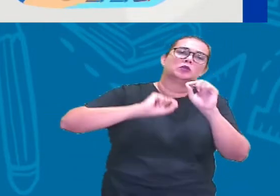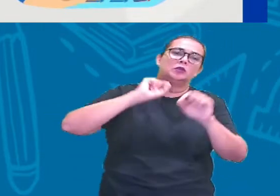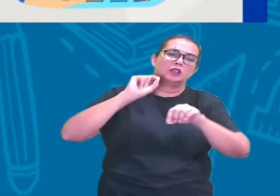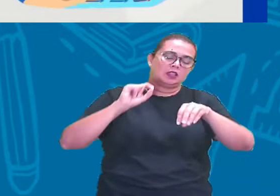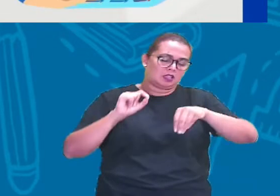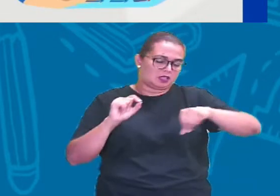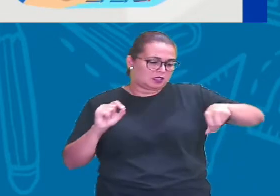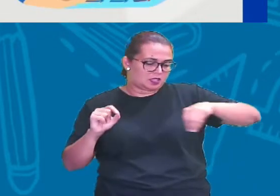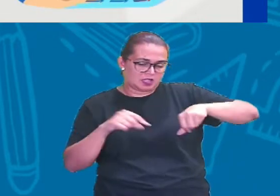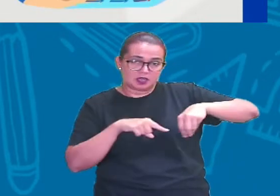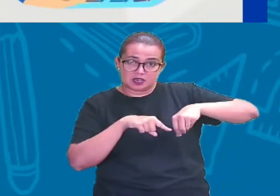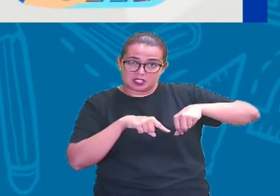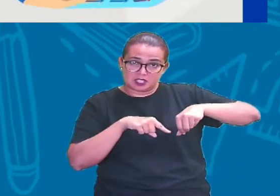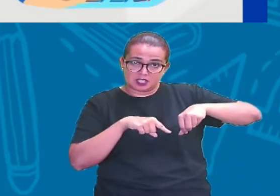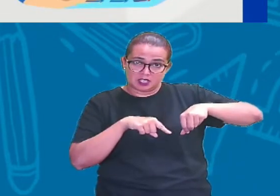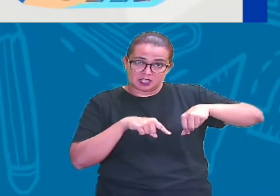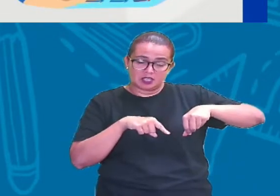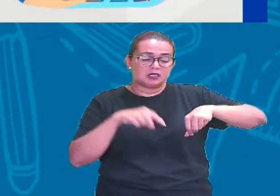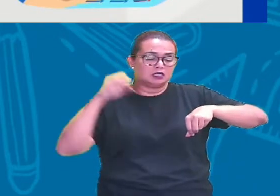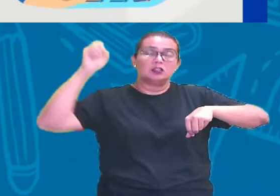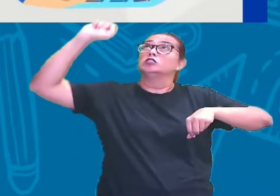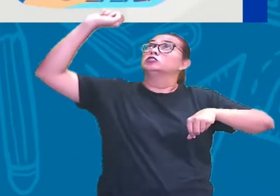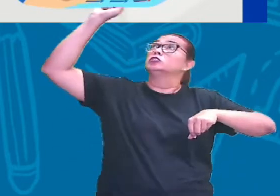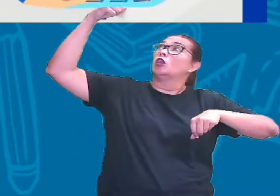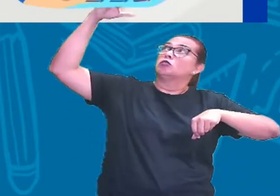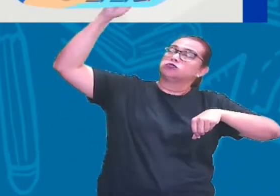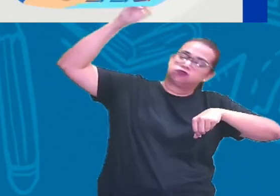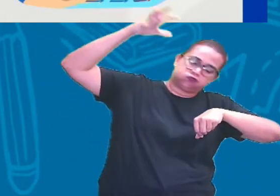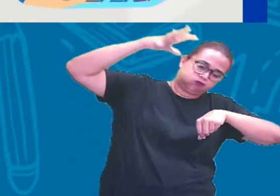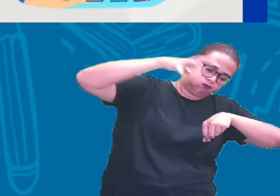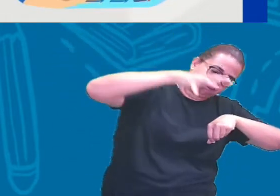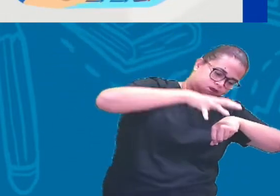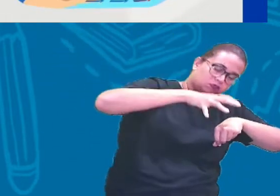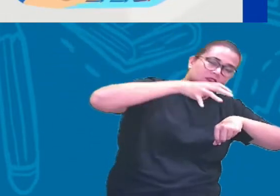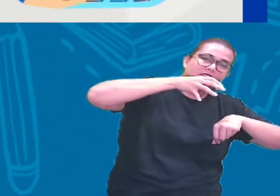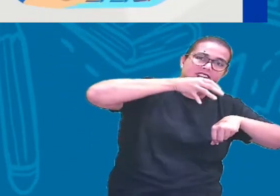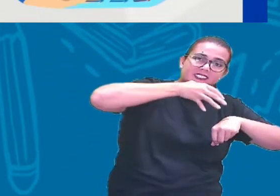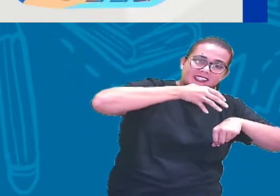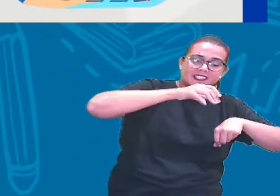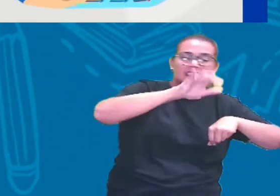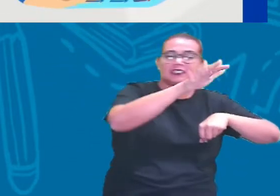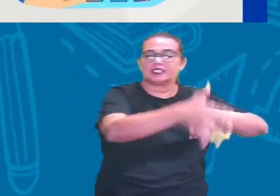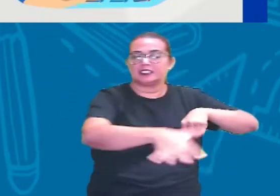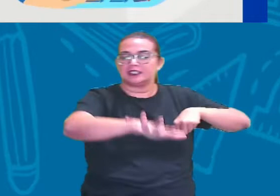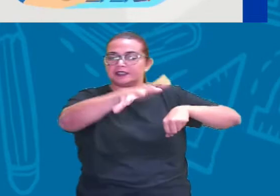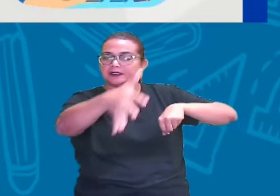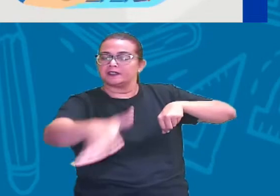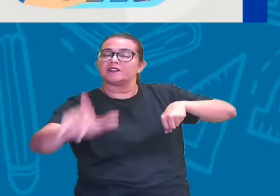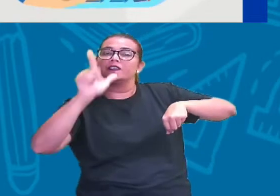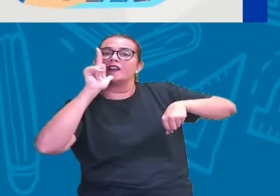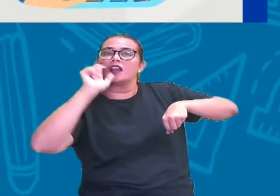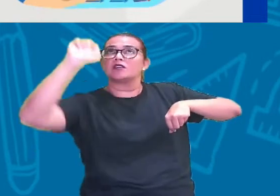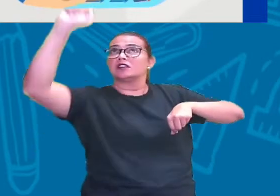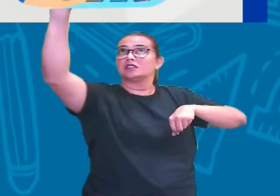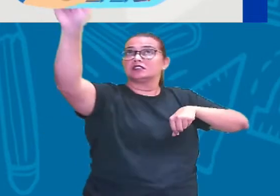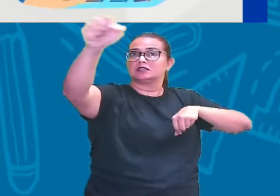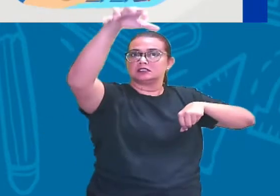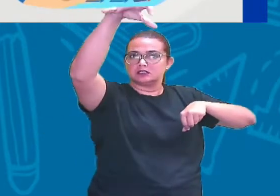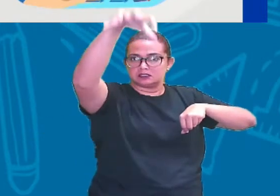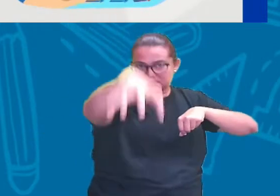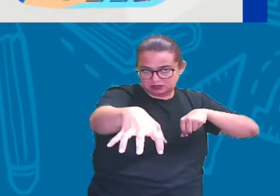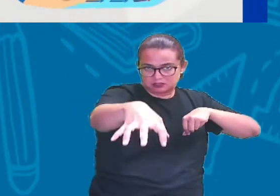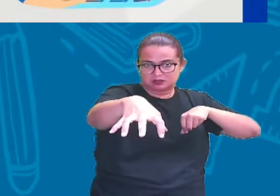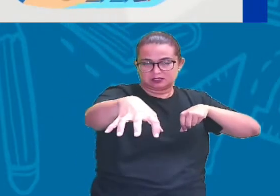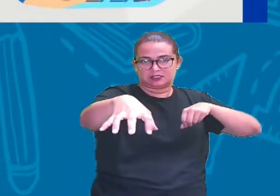quanto a água do mar recebem calor ao mesmo tempo, beleza? Porém, a areia